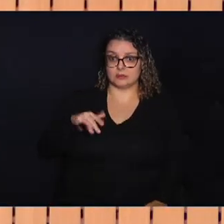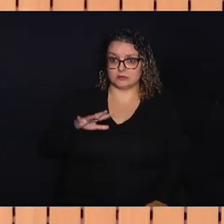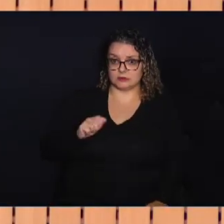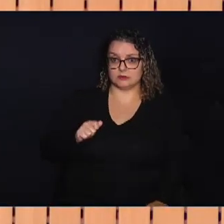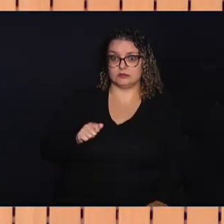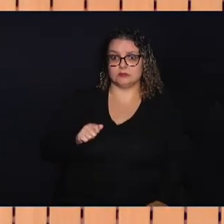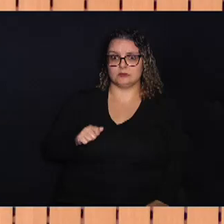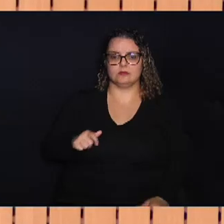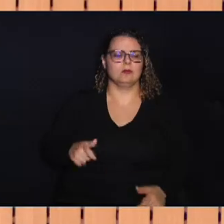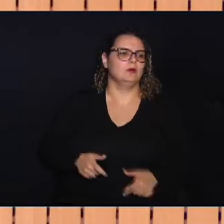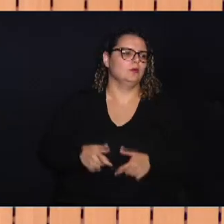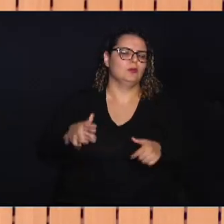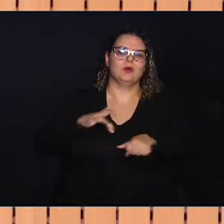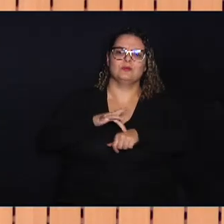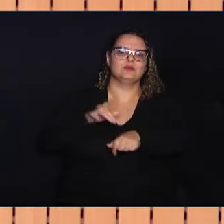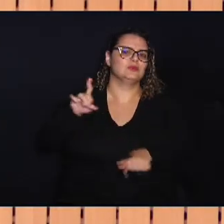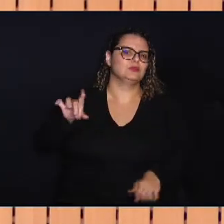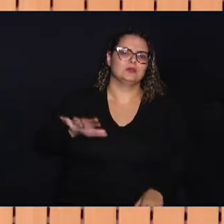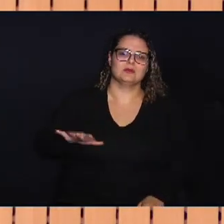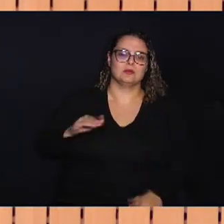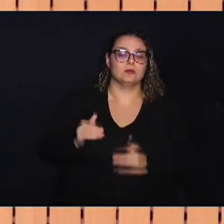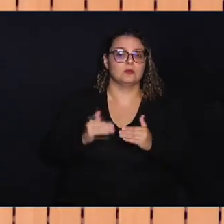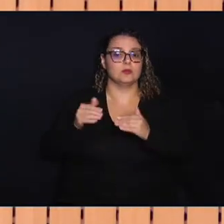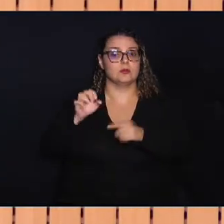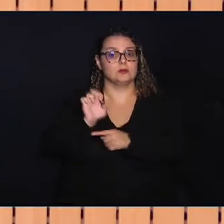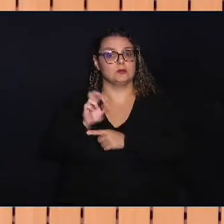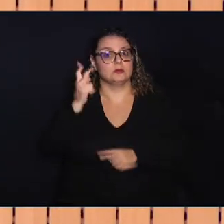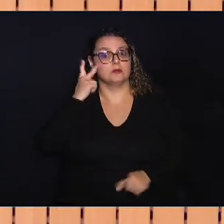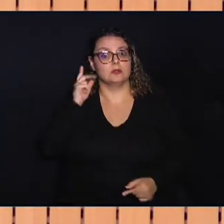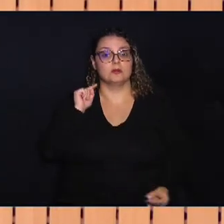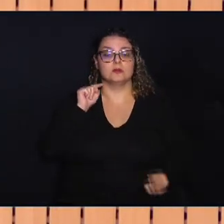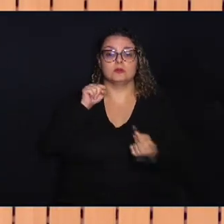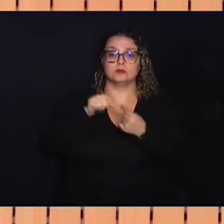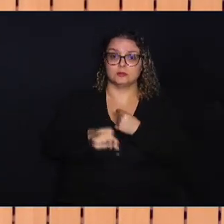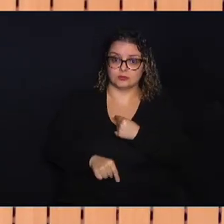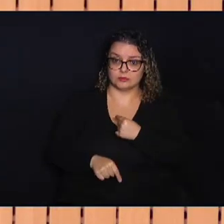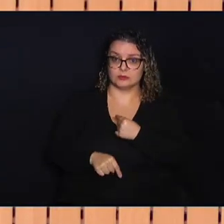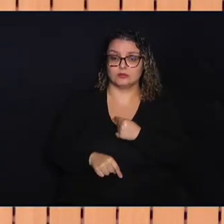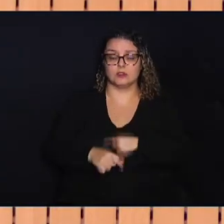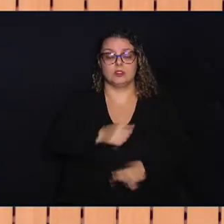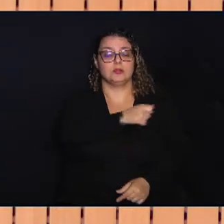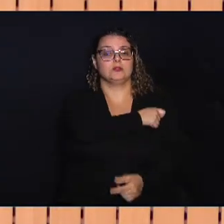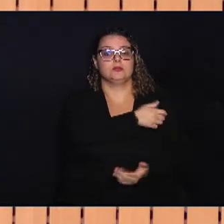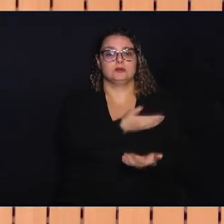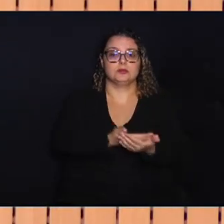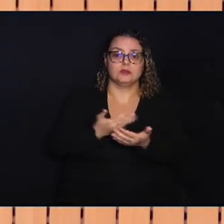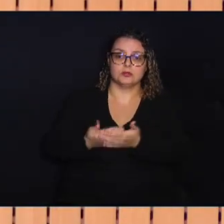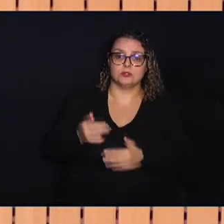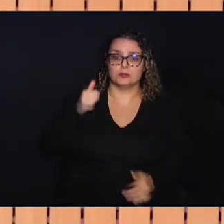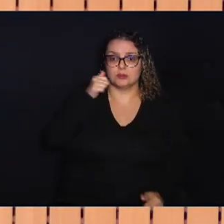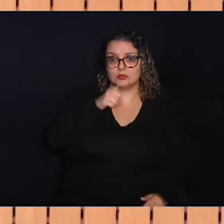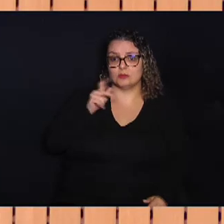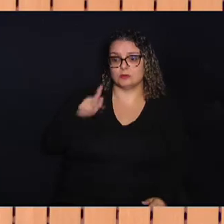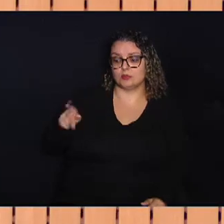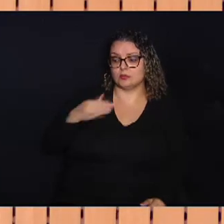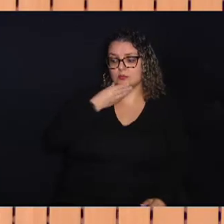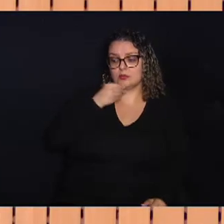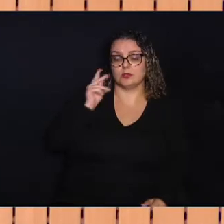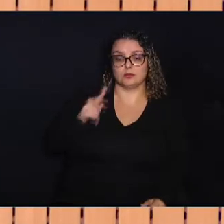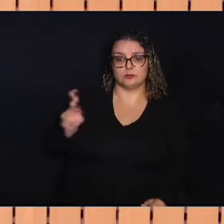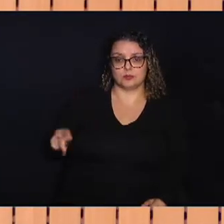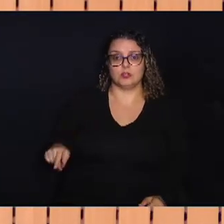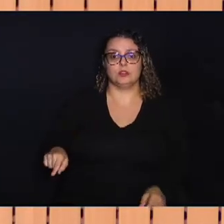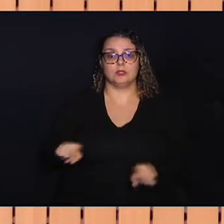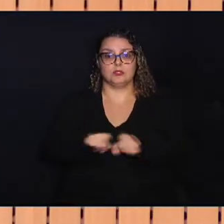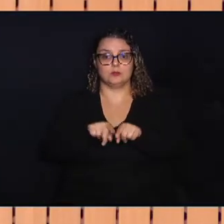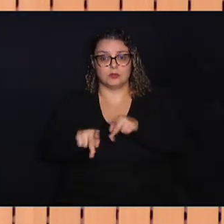já promoveu aqui no estado de São Paulo, indo na contramão de estudantes e professores e também do povo